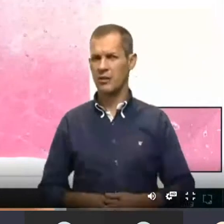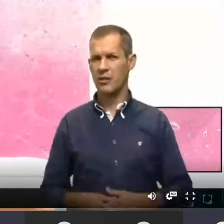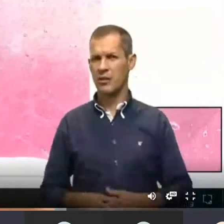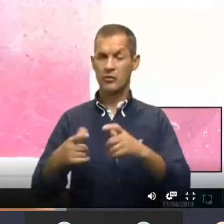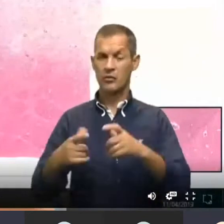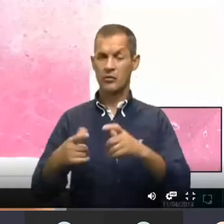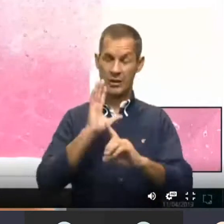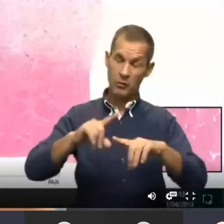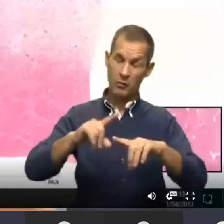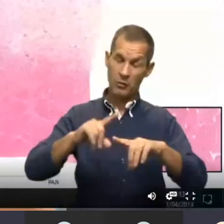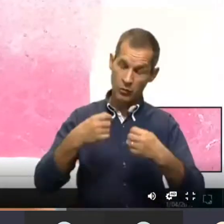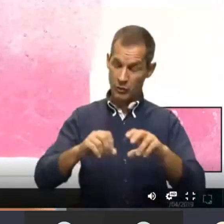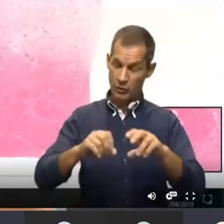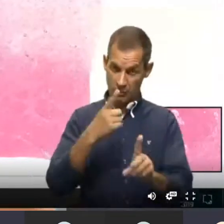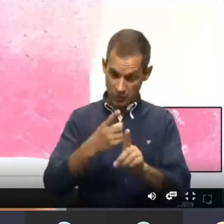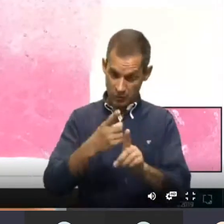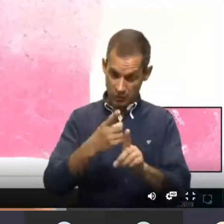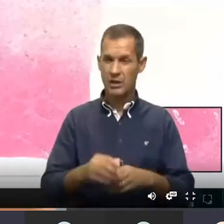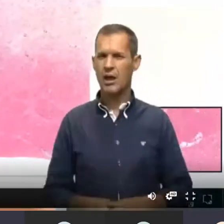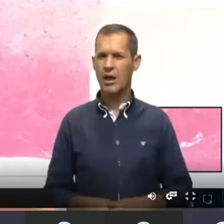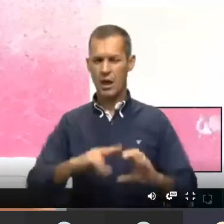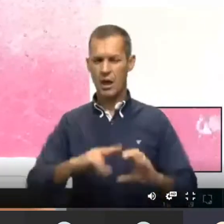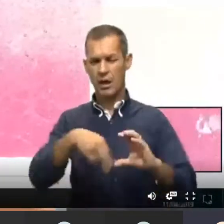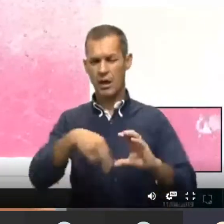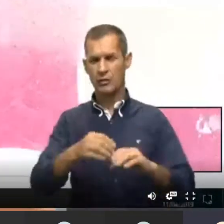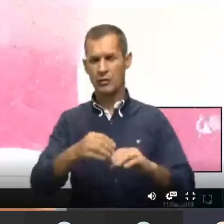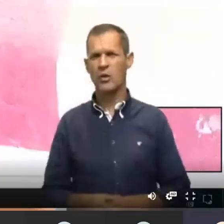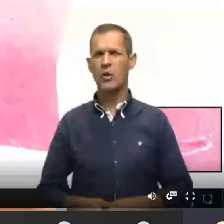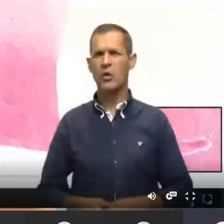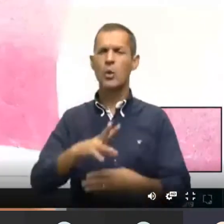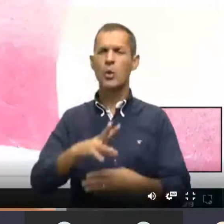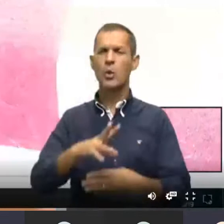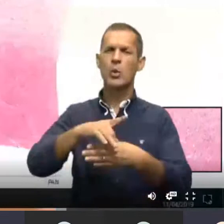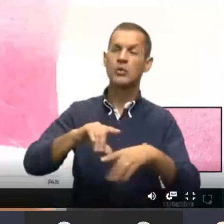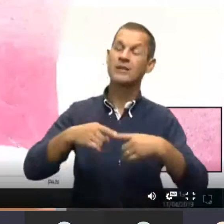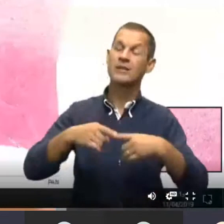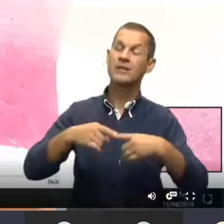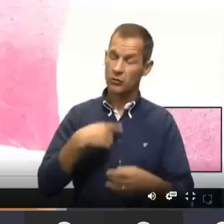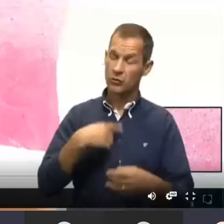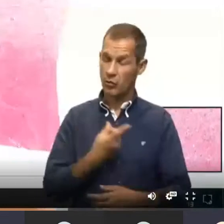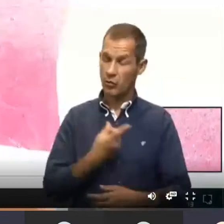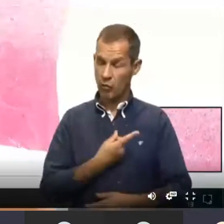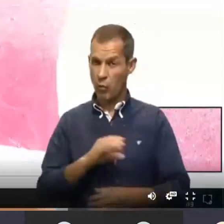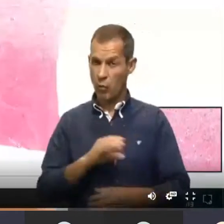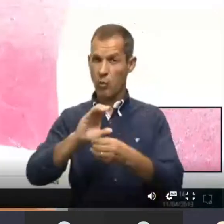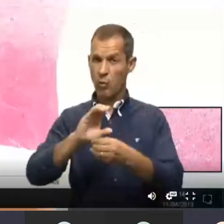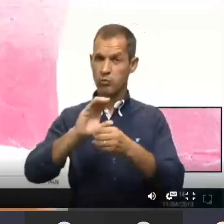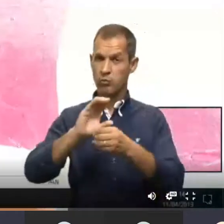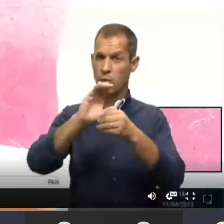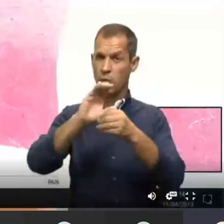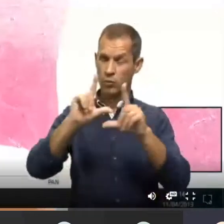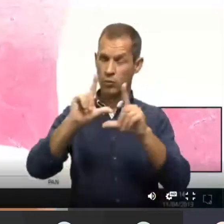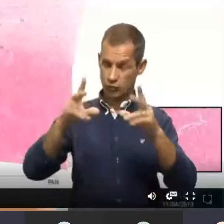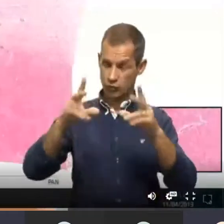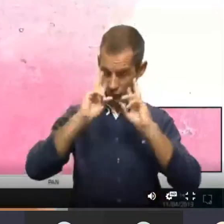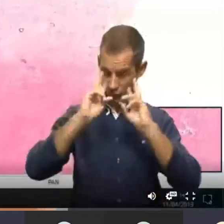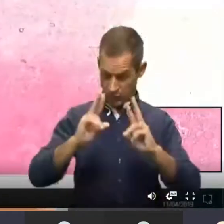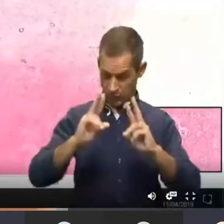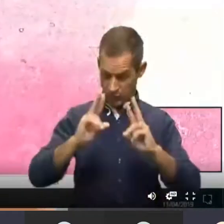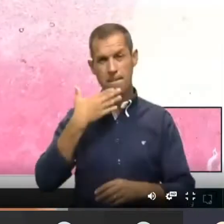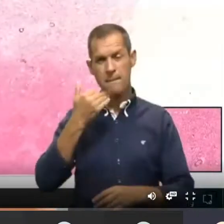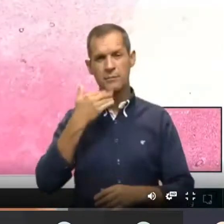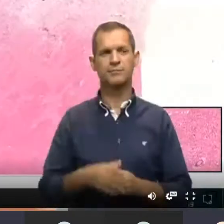algumas partes afetadas. Nós podemos encontrar alguns neurônios eutróficos nela, né? Então vamos aumentar um pouco e dar